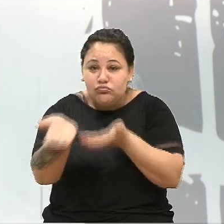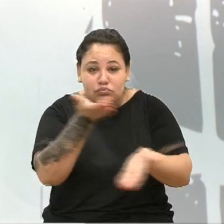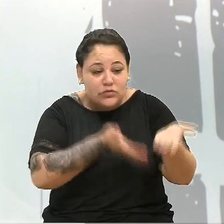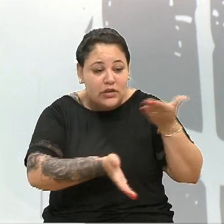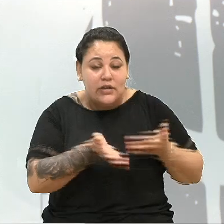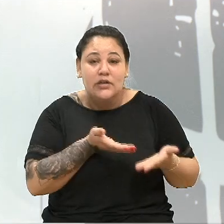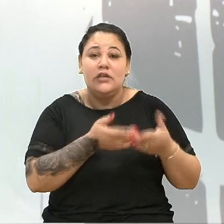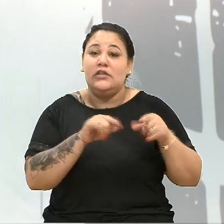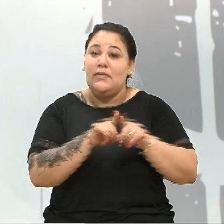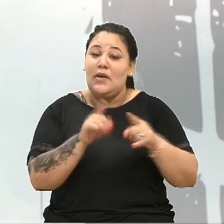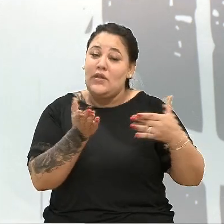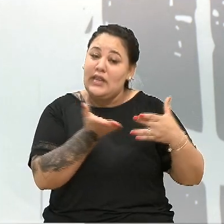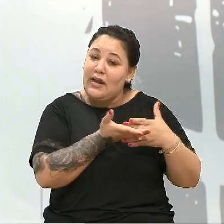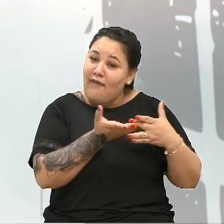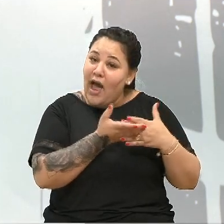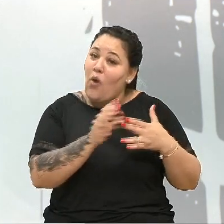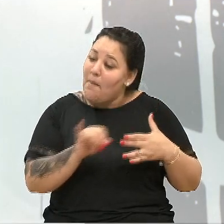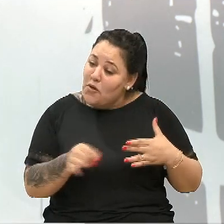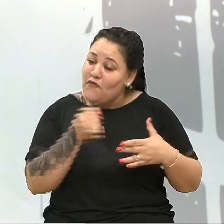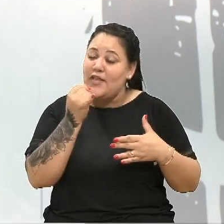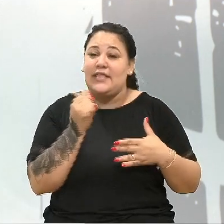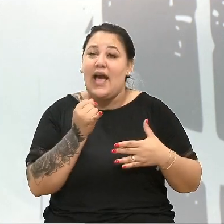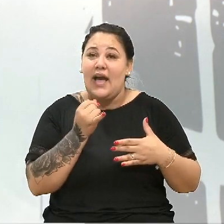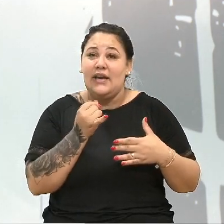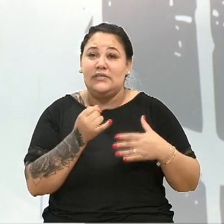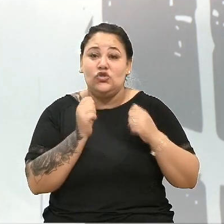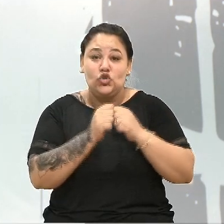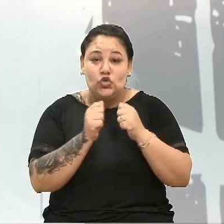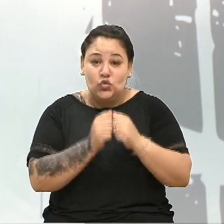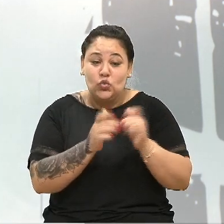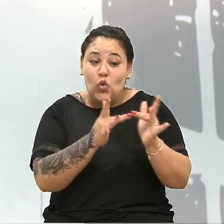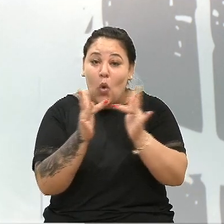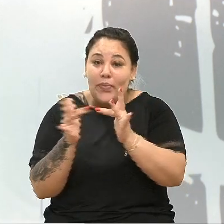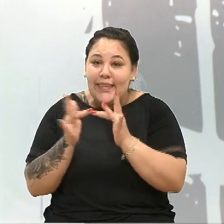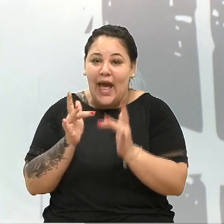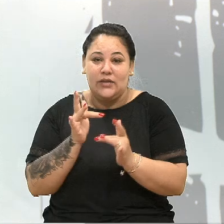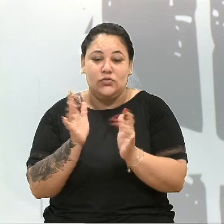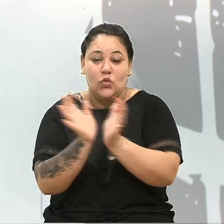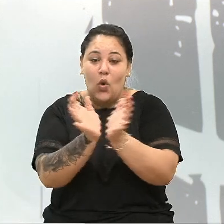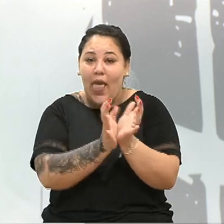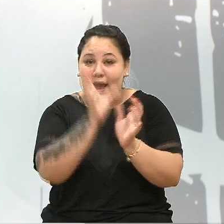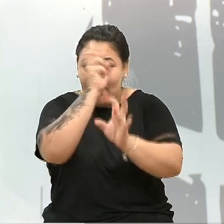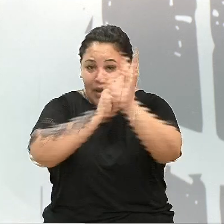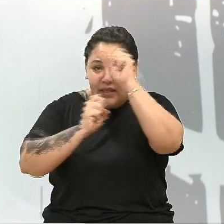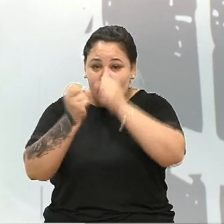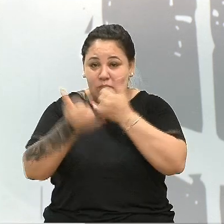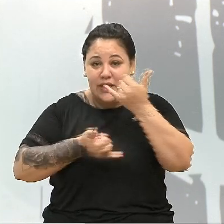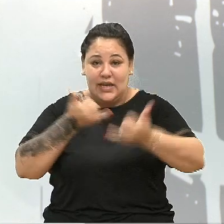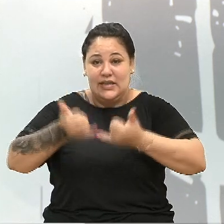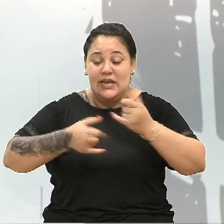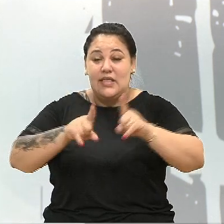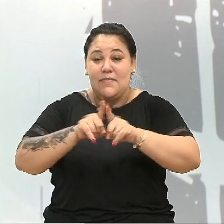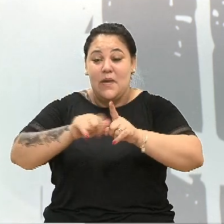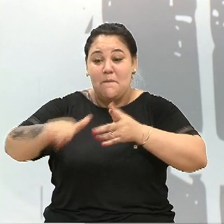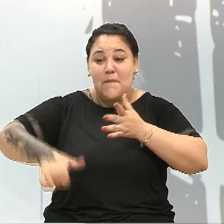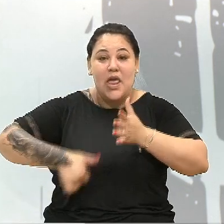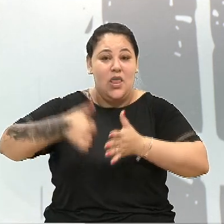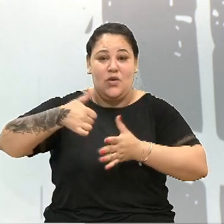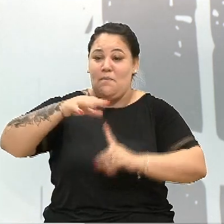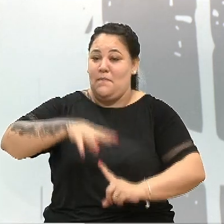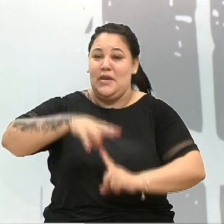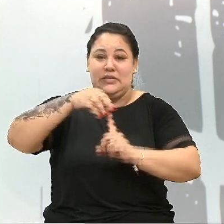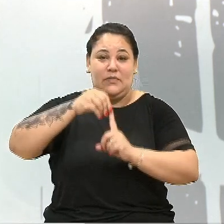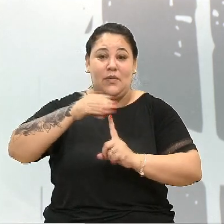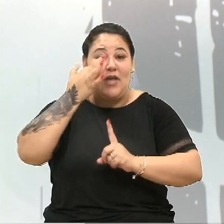usufruir no intervalo junto com os colegas, aprendendo brincadeiras e melhorando na questão, principalmente,